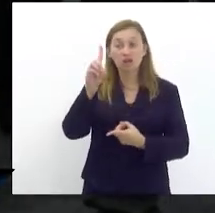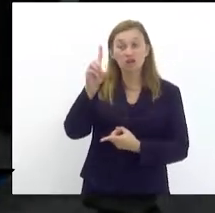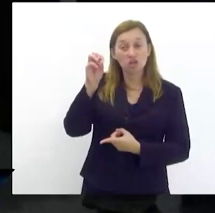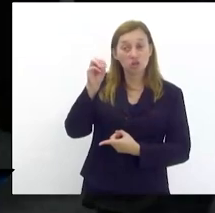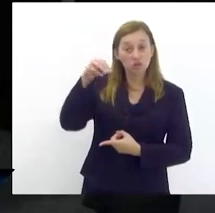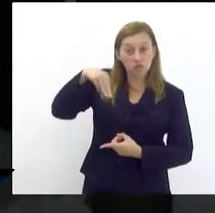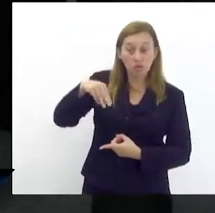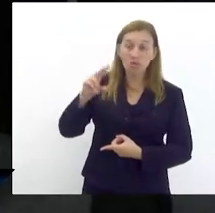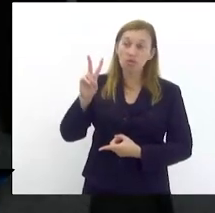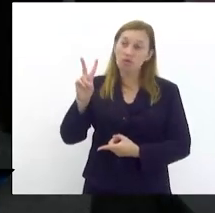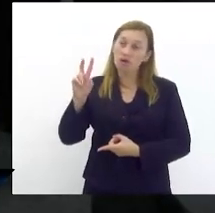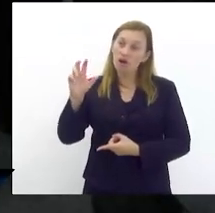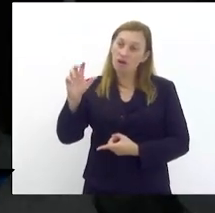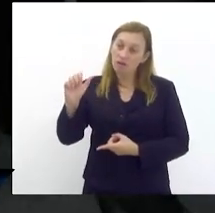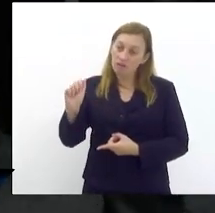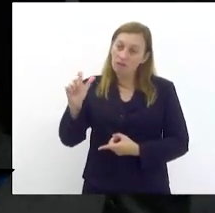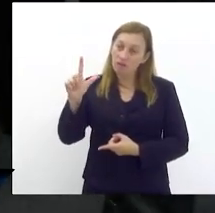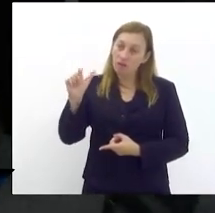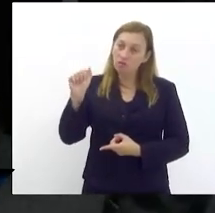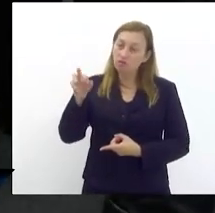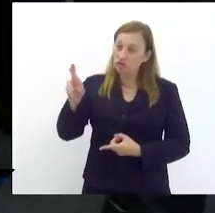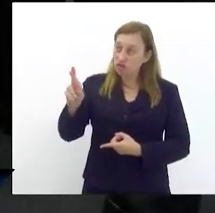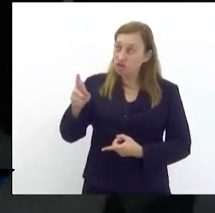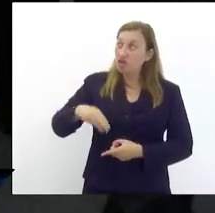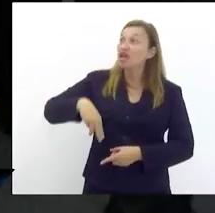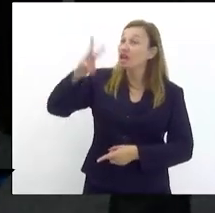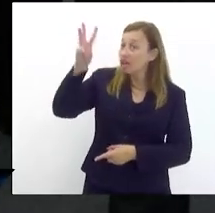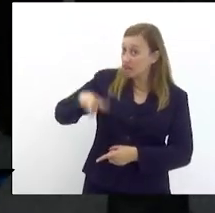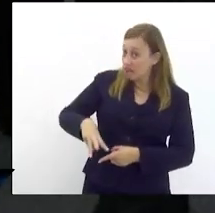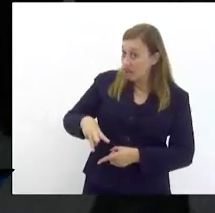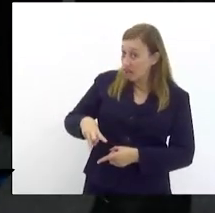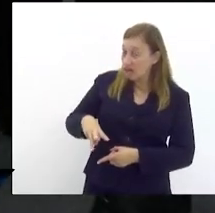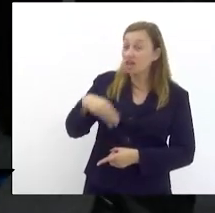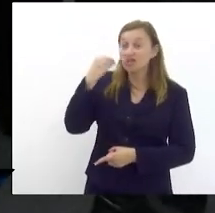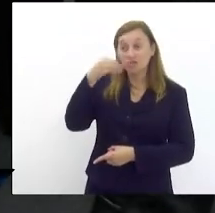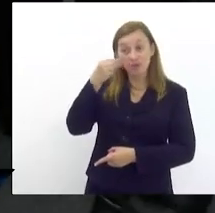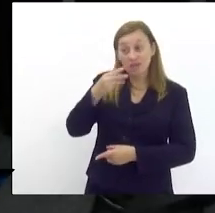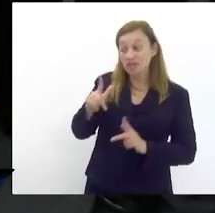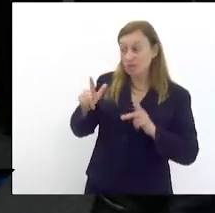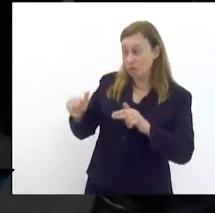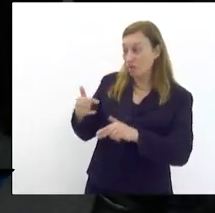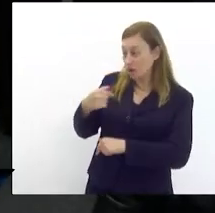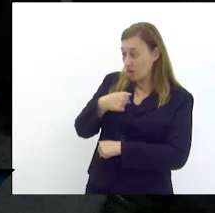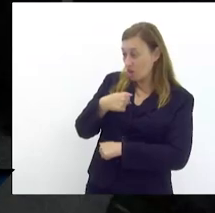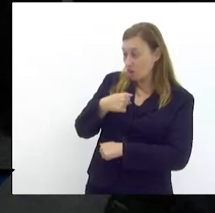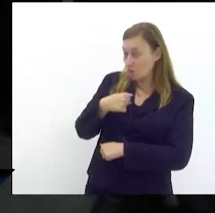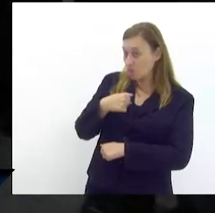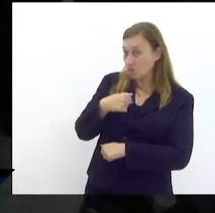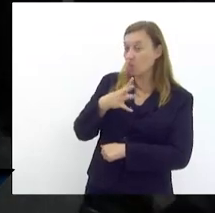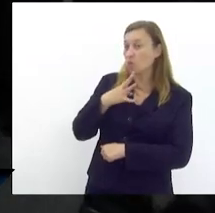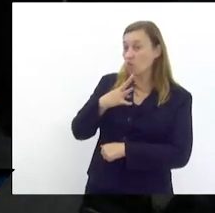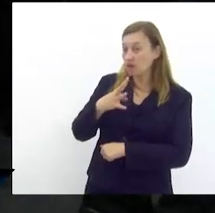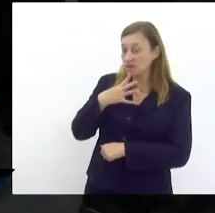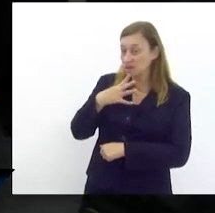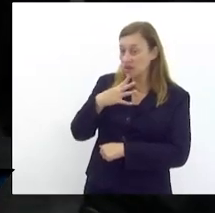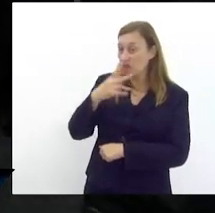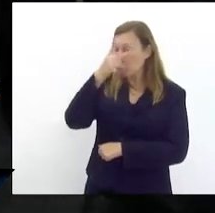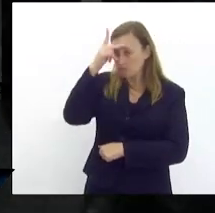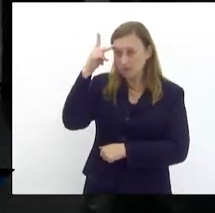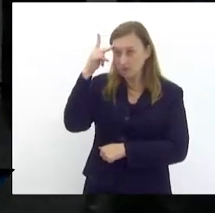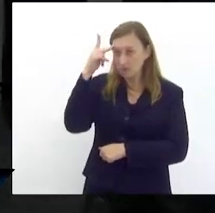Calheiros quem é antigo como eu eu conheceu é uma grande figura